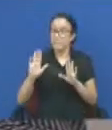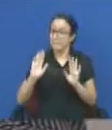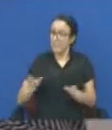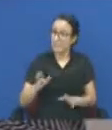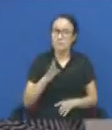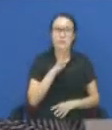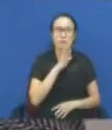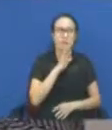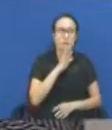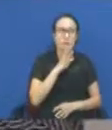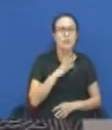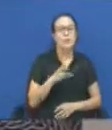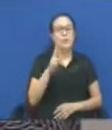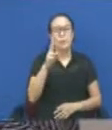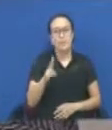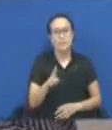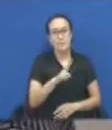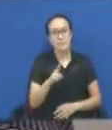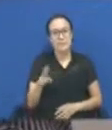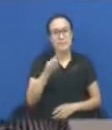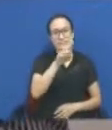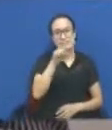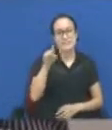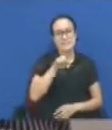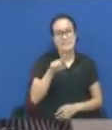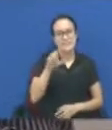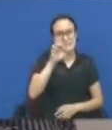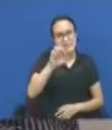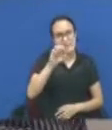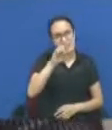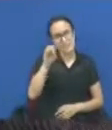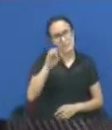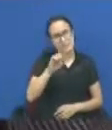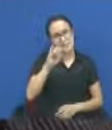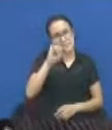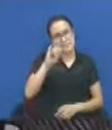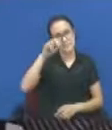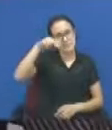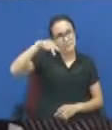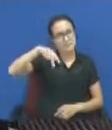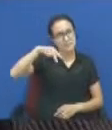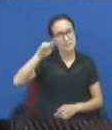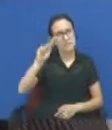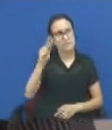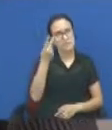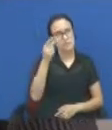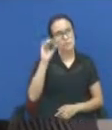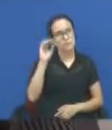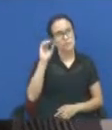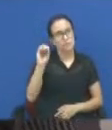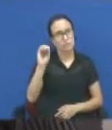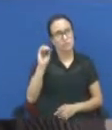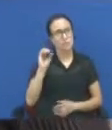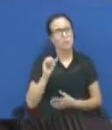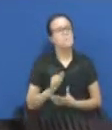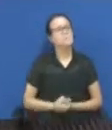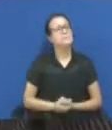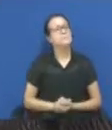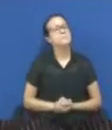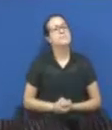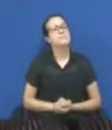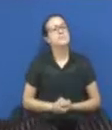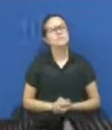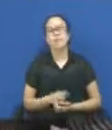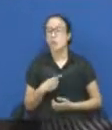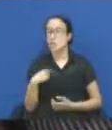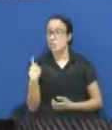José Fernandes, ele fez, no meu entender, para nós católicos, todos os católicos,